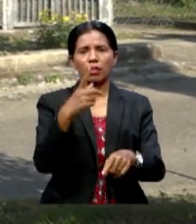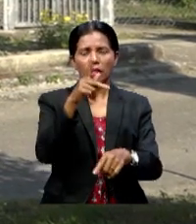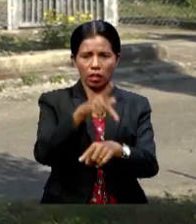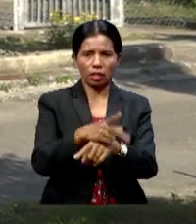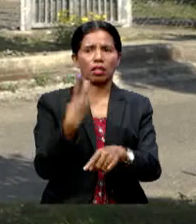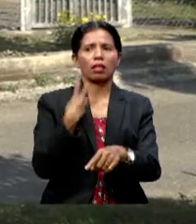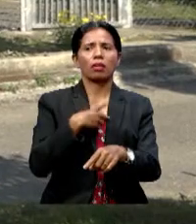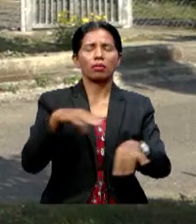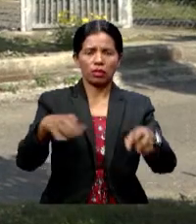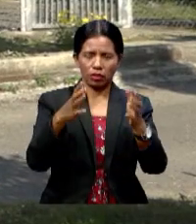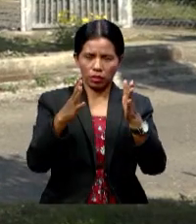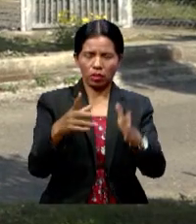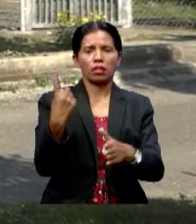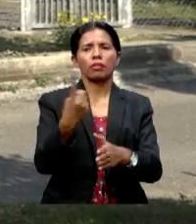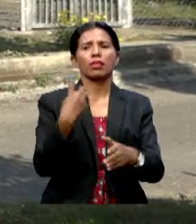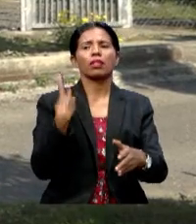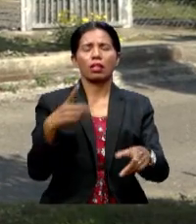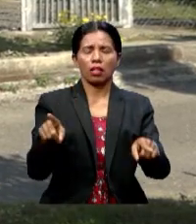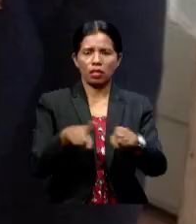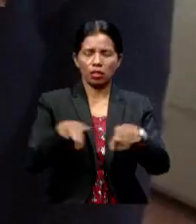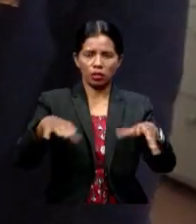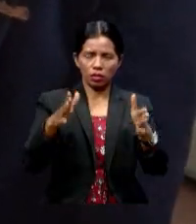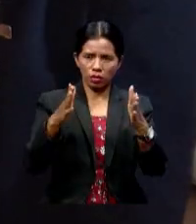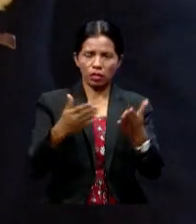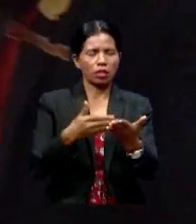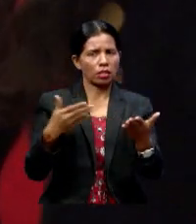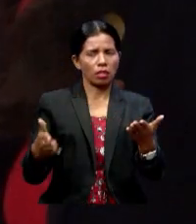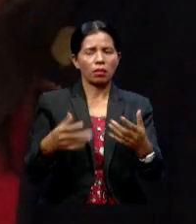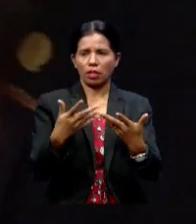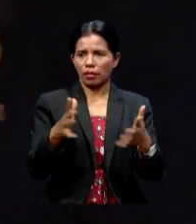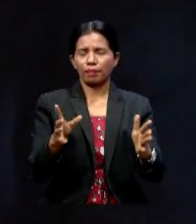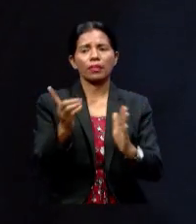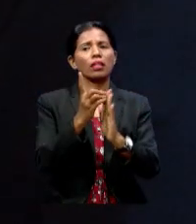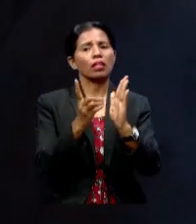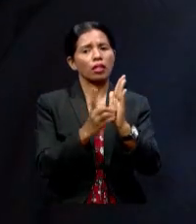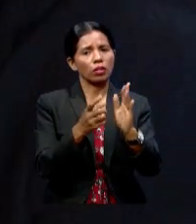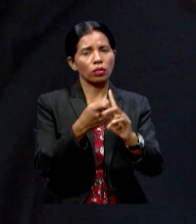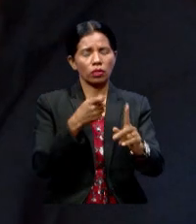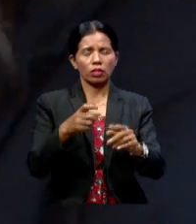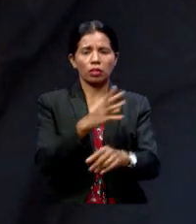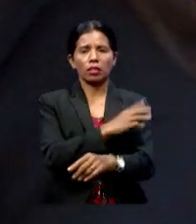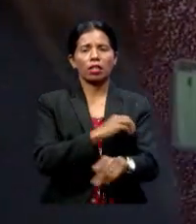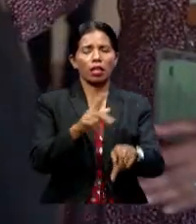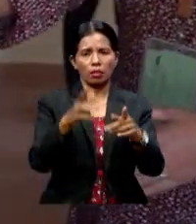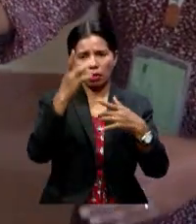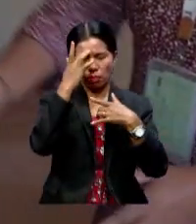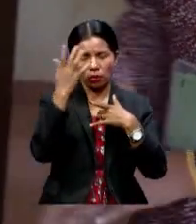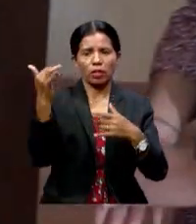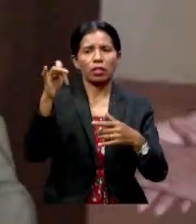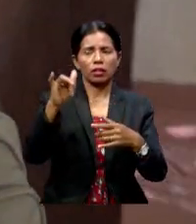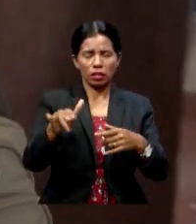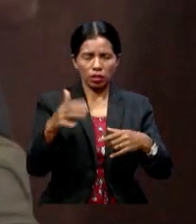nemos amnésia está ser controla na fatin só que anessa recurso menos Tui raro susi clínica tibar, da daune, paciente sira nebe makhalo el